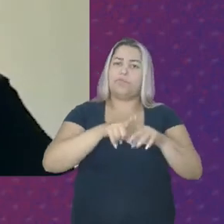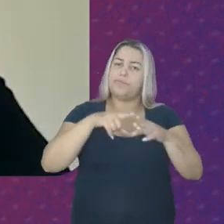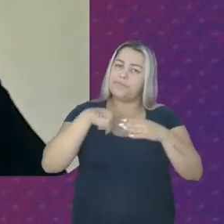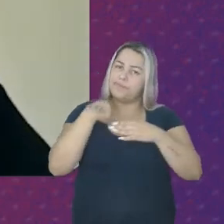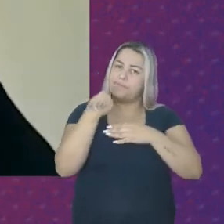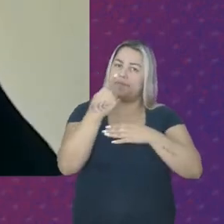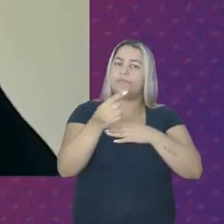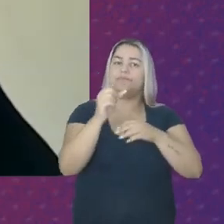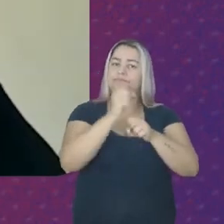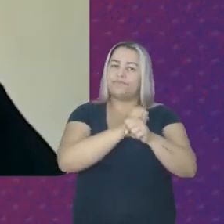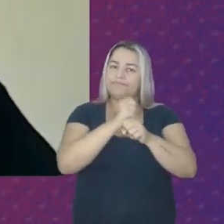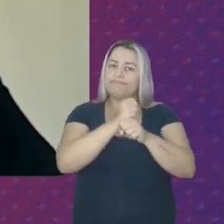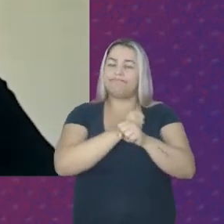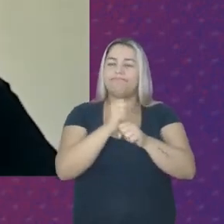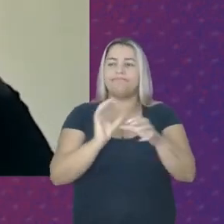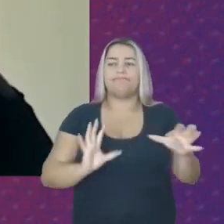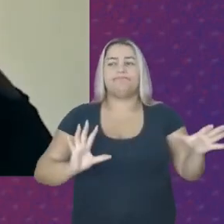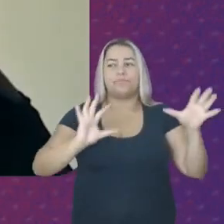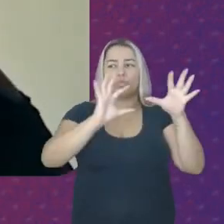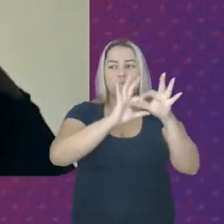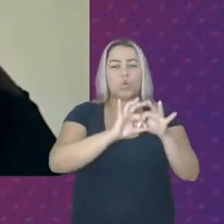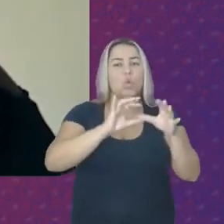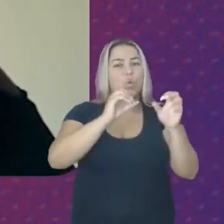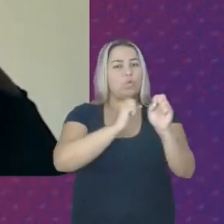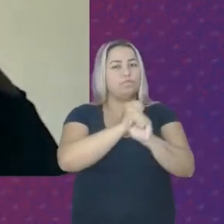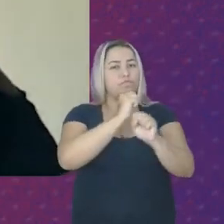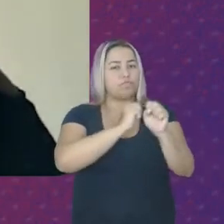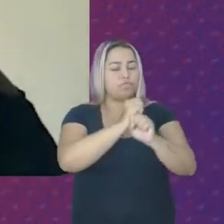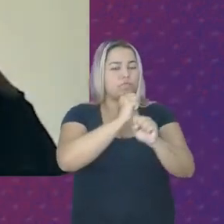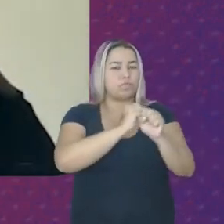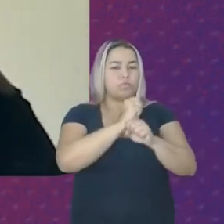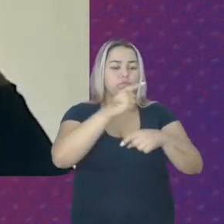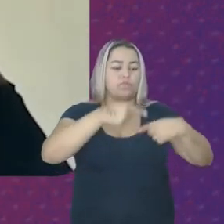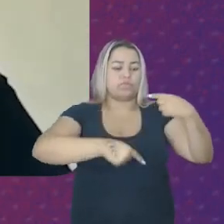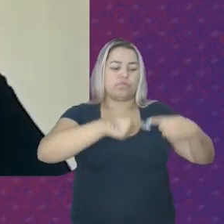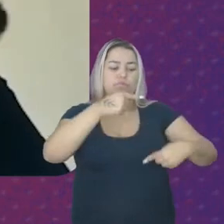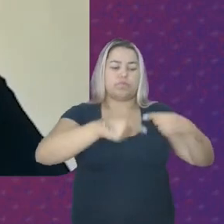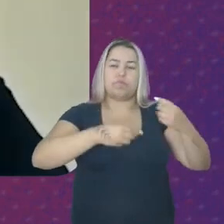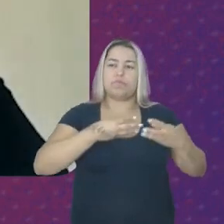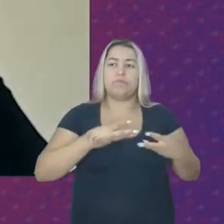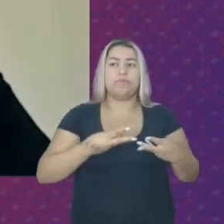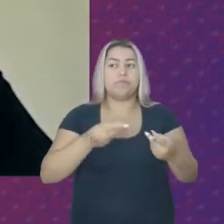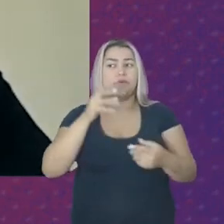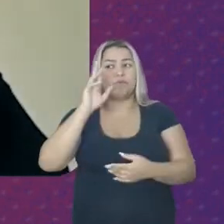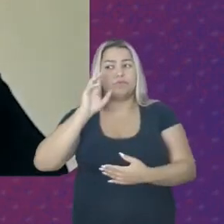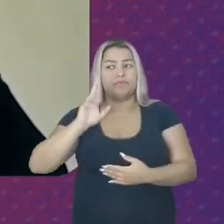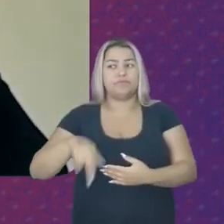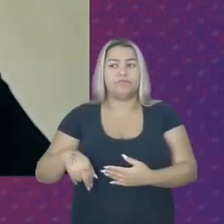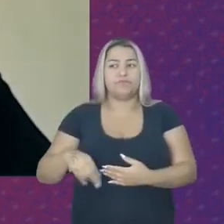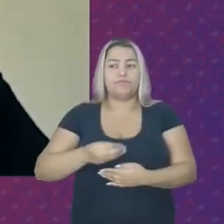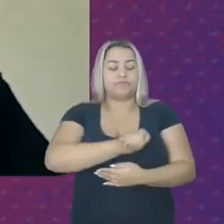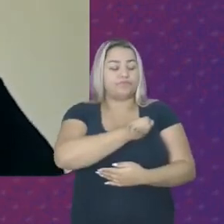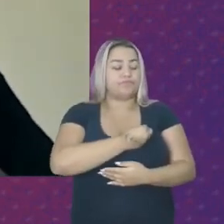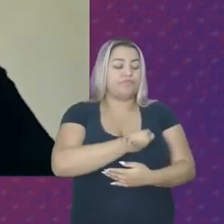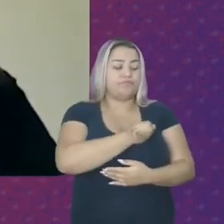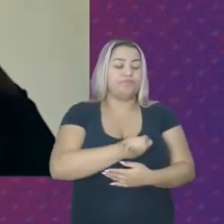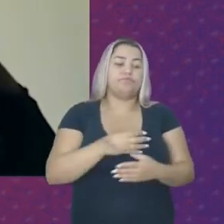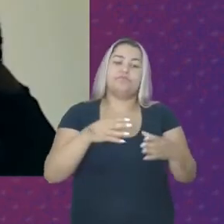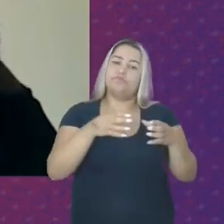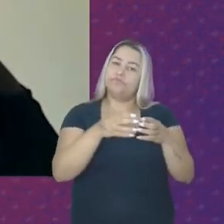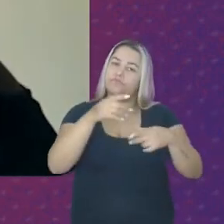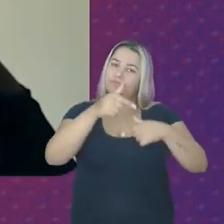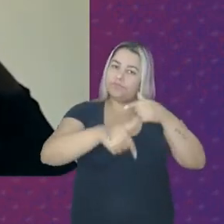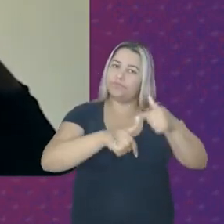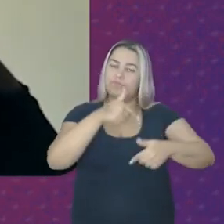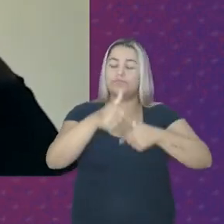ano precisam estar conectados com a construção de políticas que reflitam a melhoria na vida da classe trabalhadora. E como é que essa